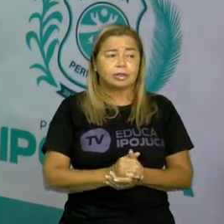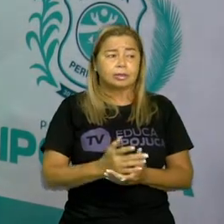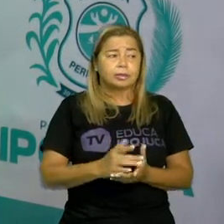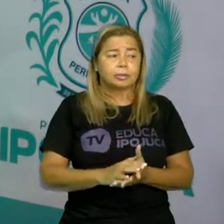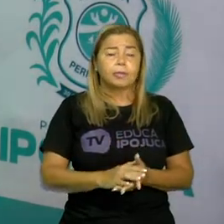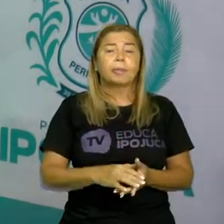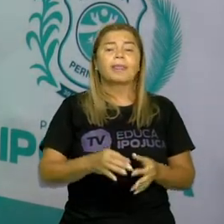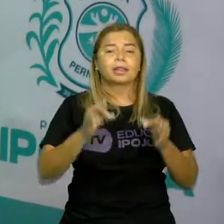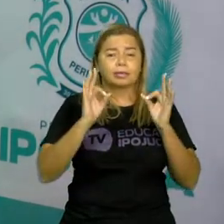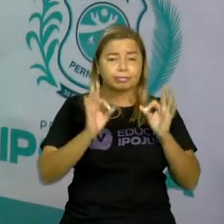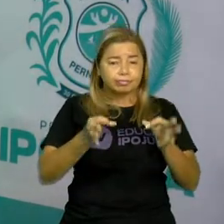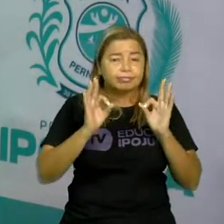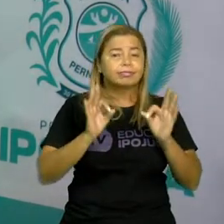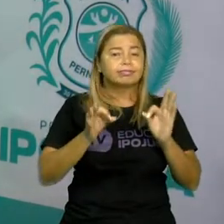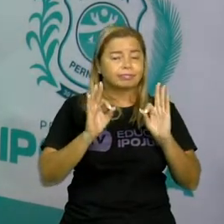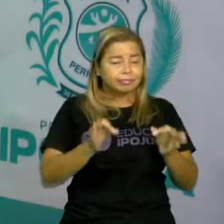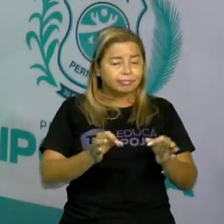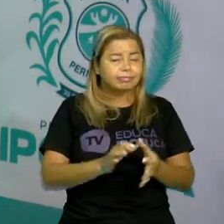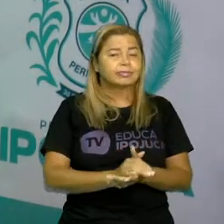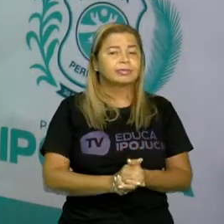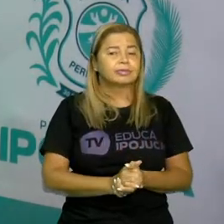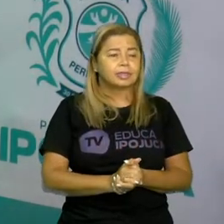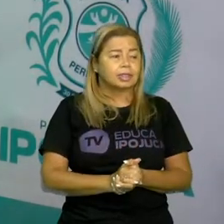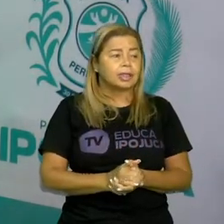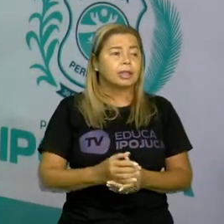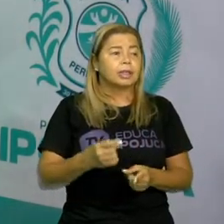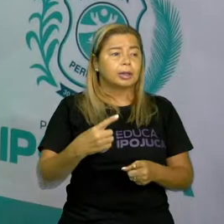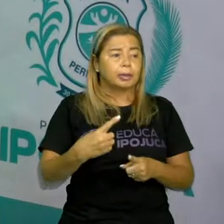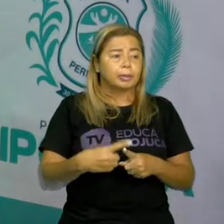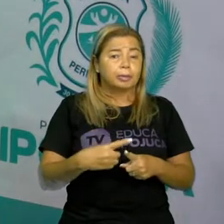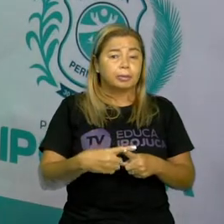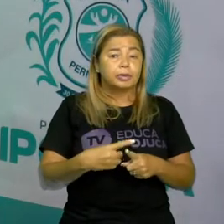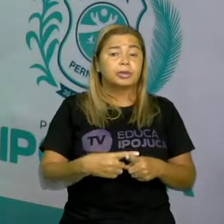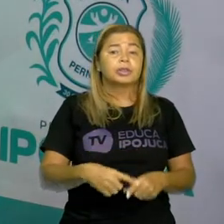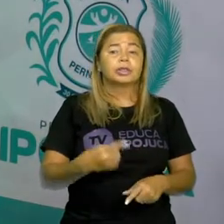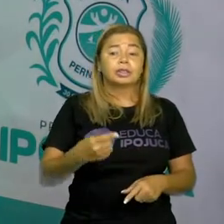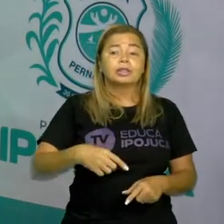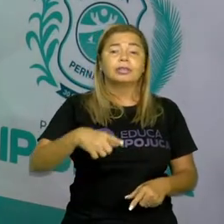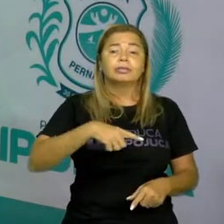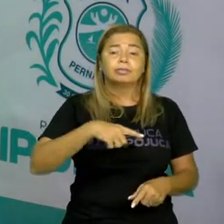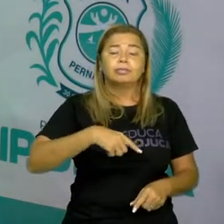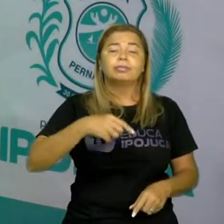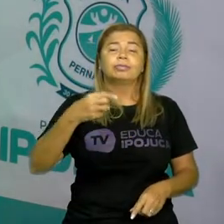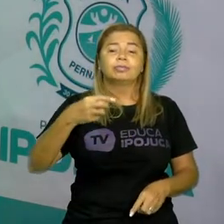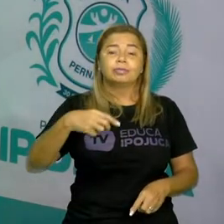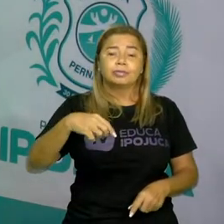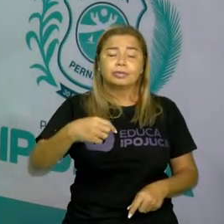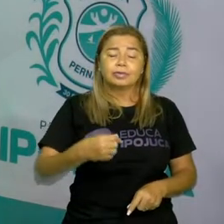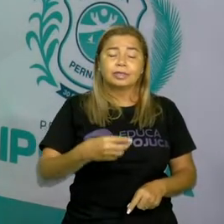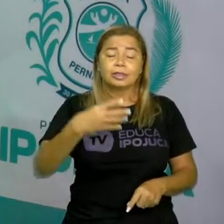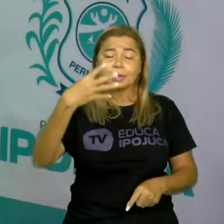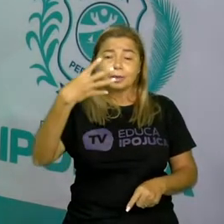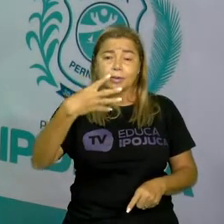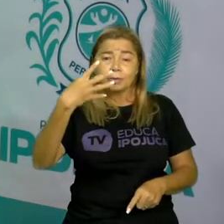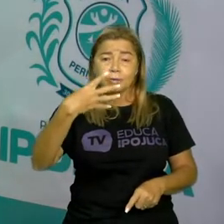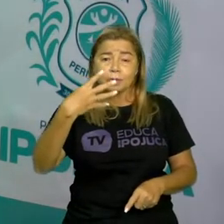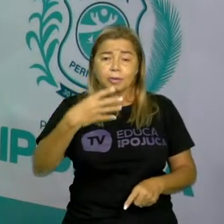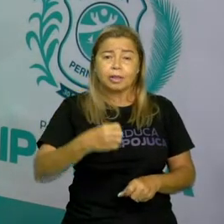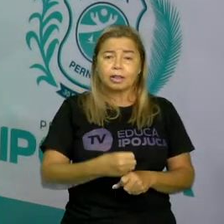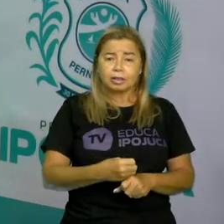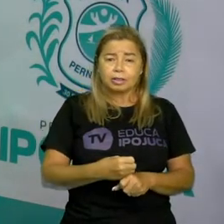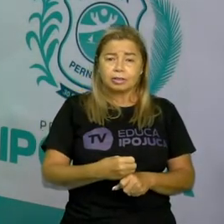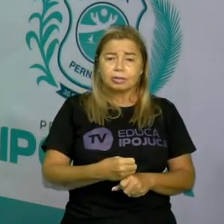correto, porque aqui é 3 dezenas. Correto. 4 unidades de